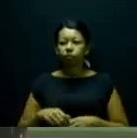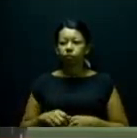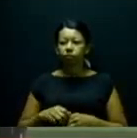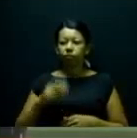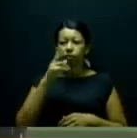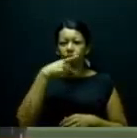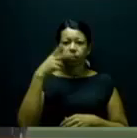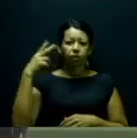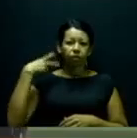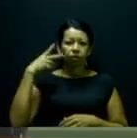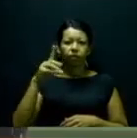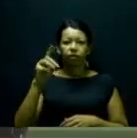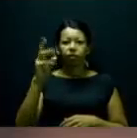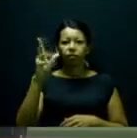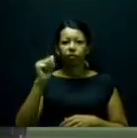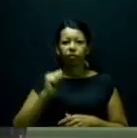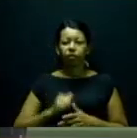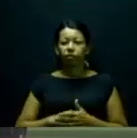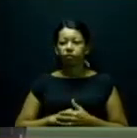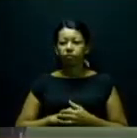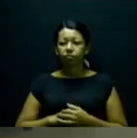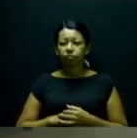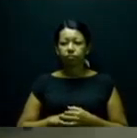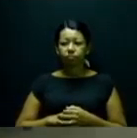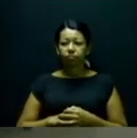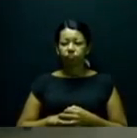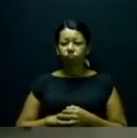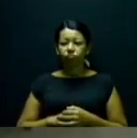com a palavra, vereador Doda.